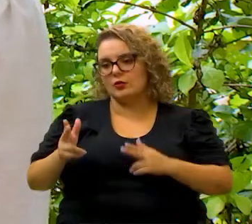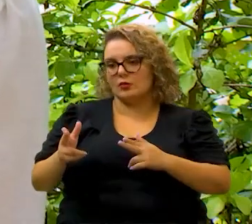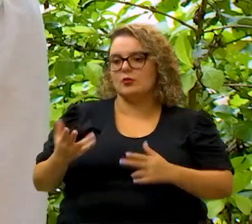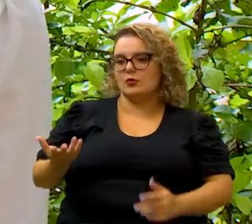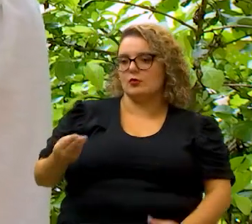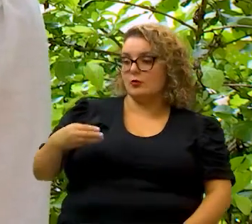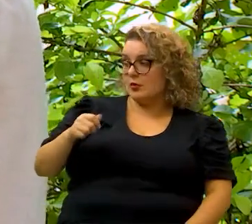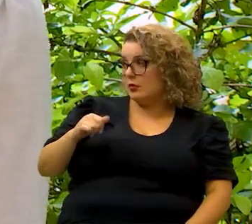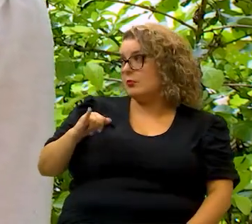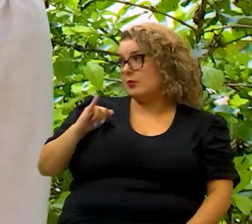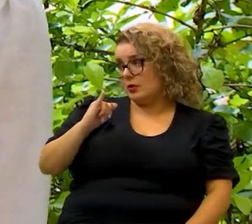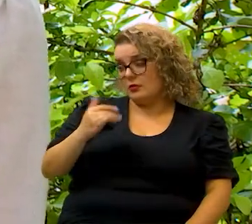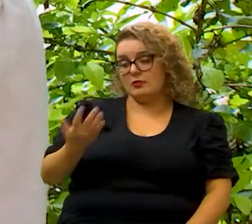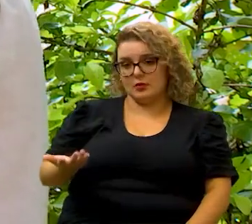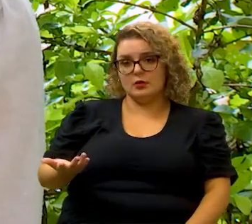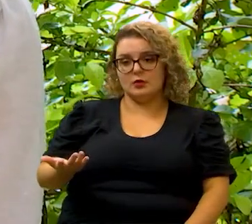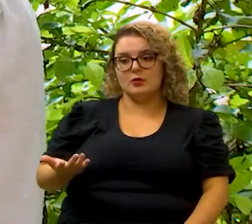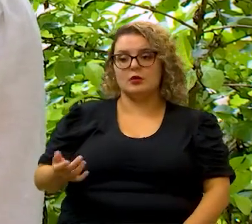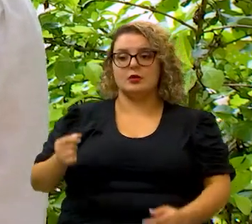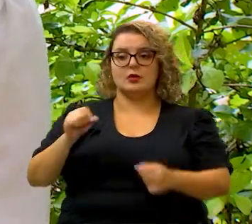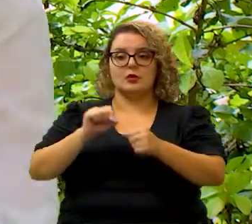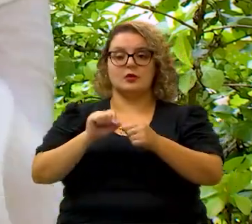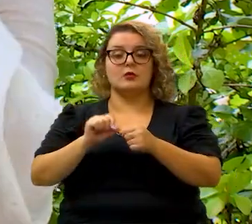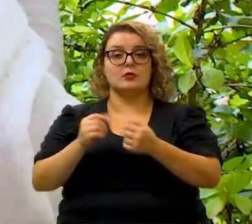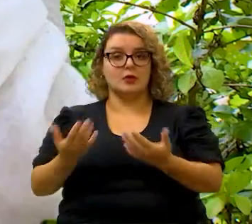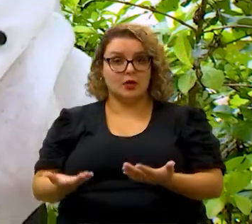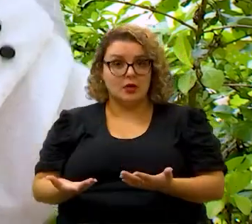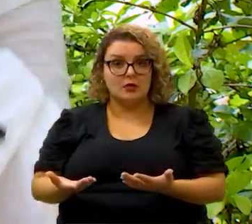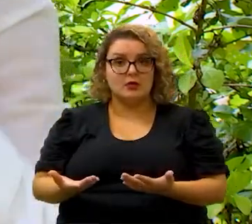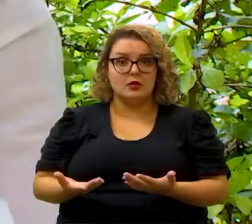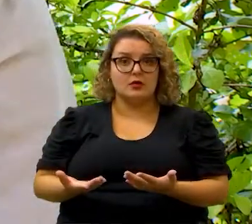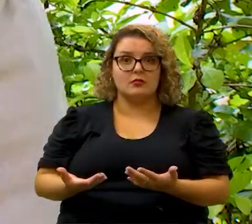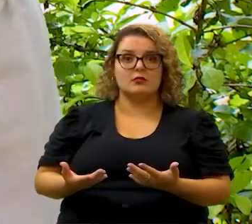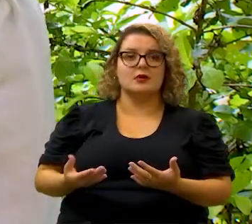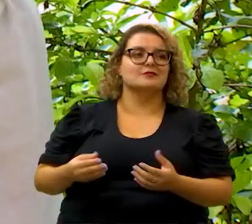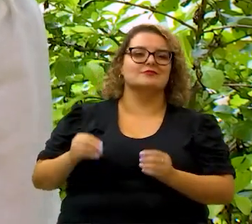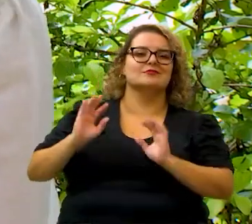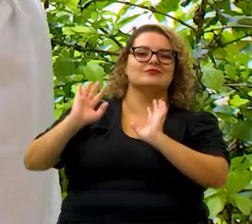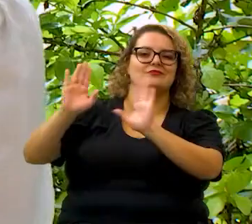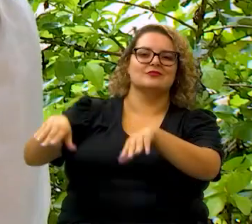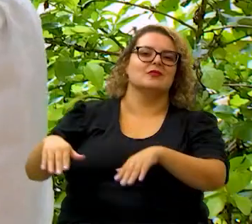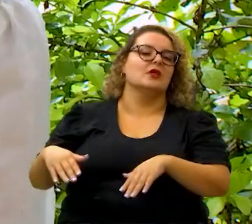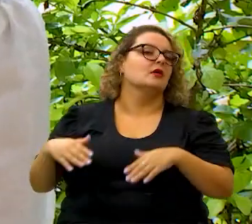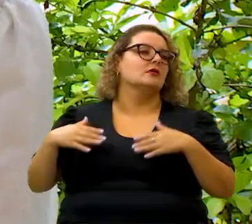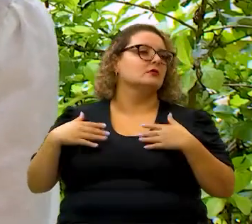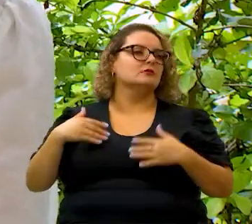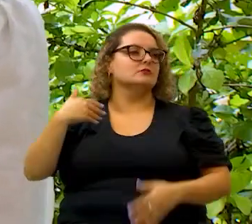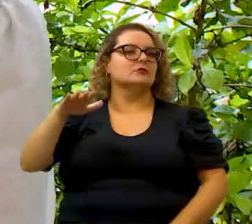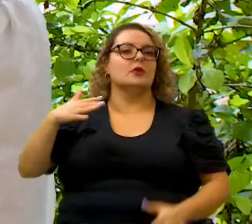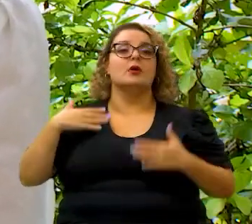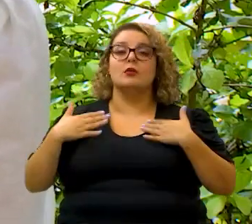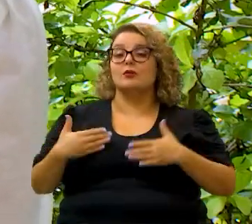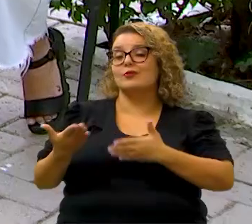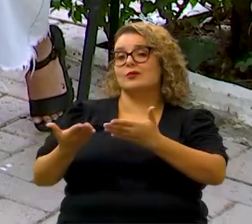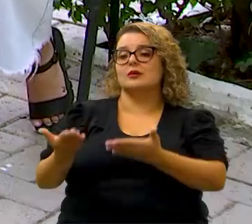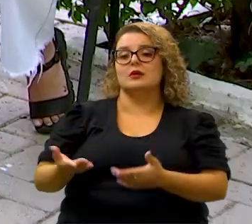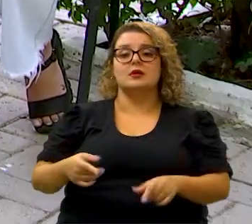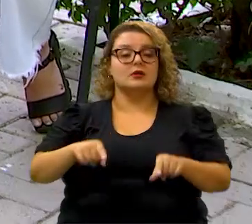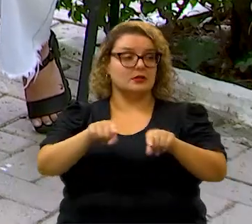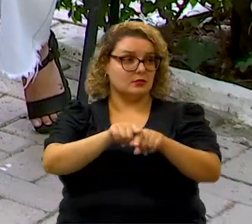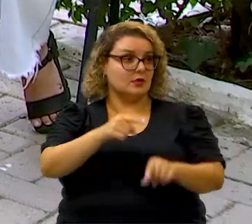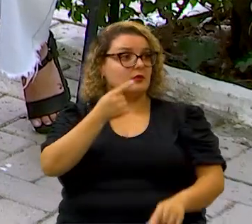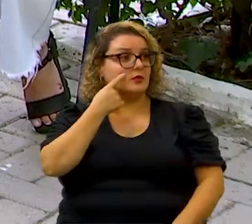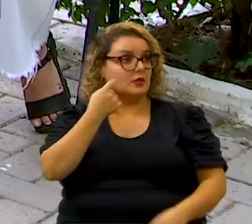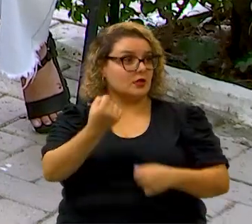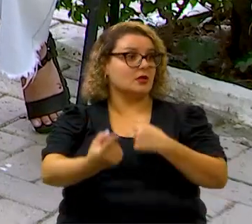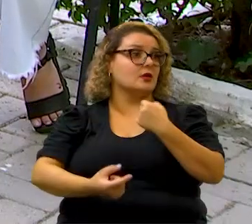preconceito, como a Má mesmo pontuou. E isso faz com que seja renegado o cuidado a esses corpos, né? E por